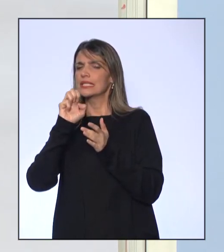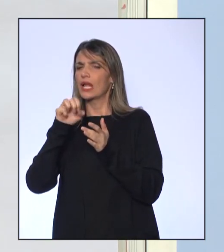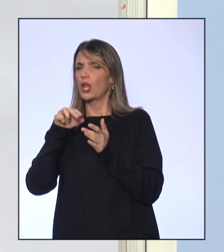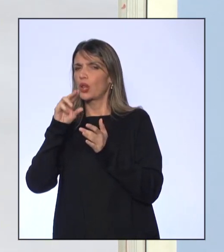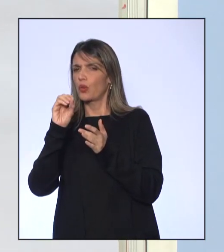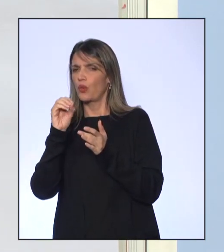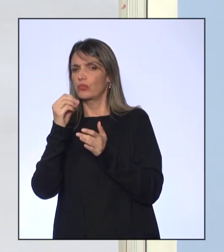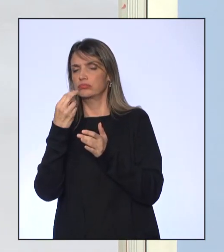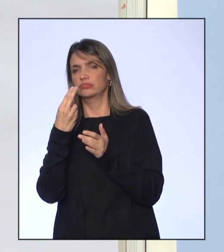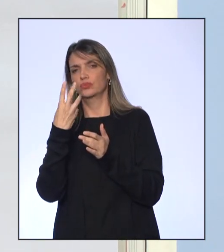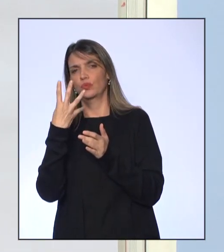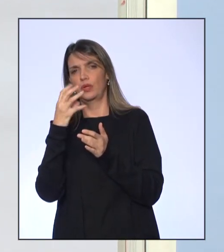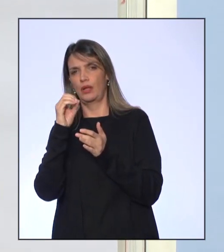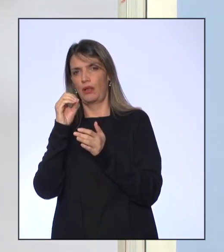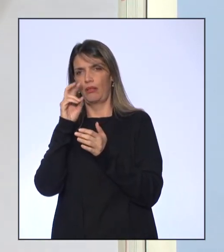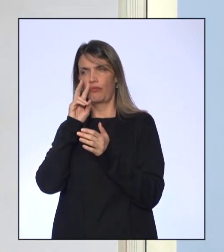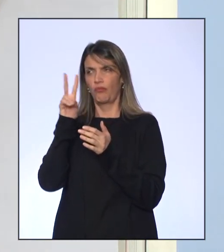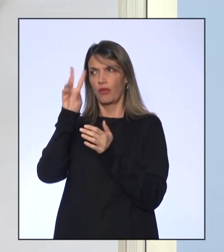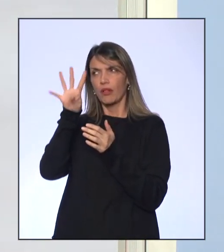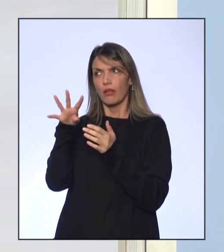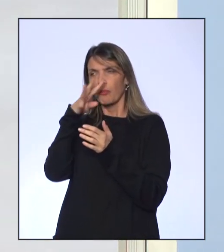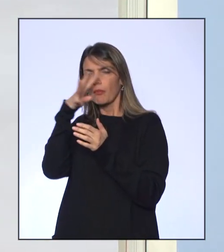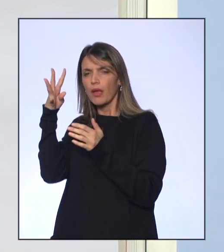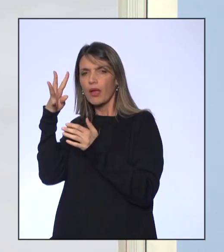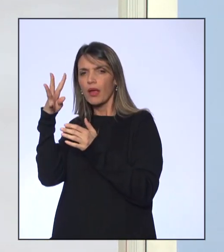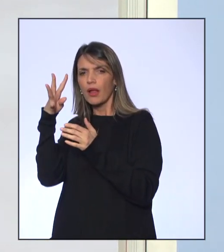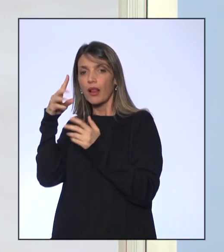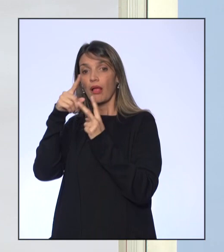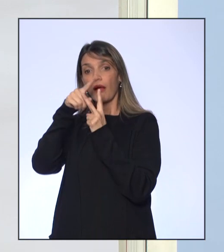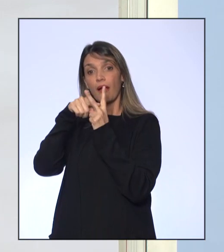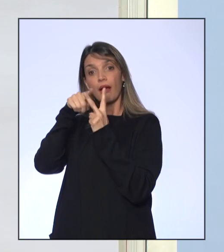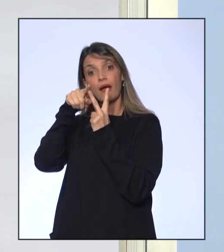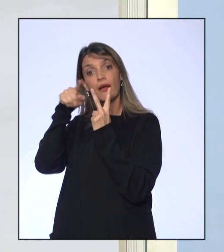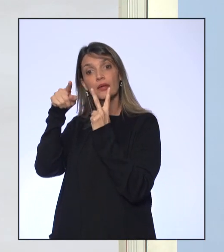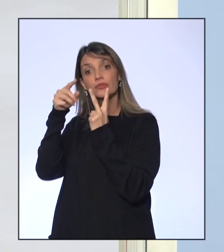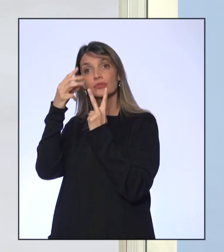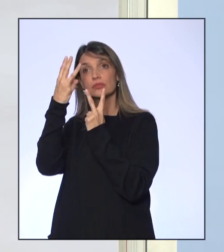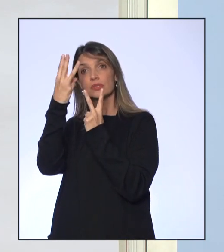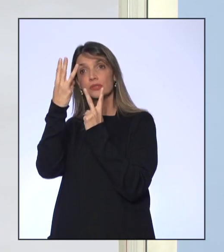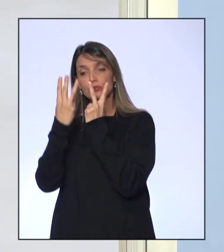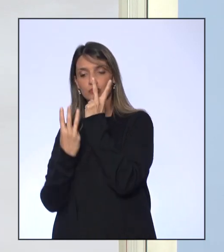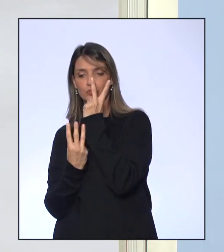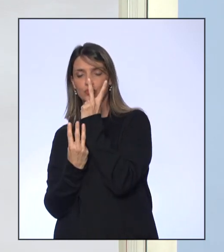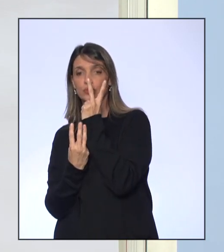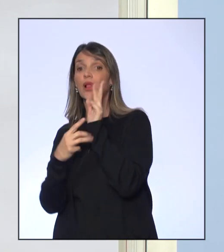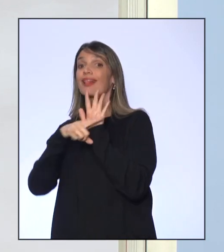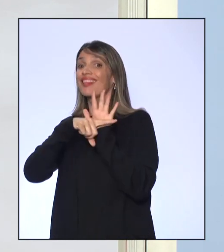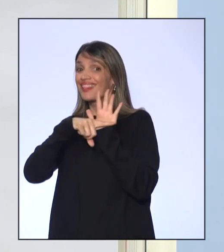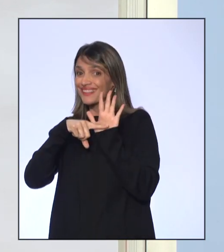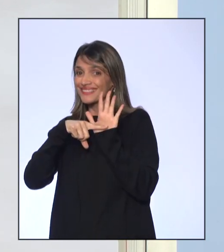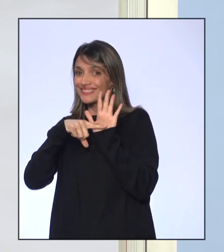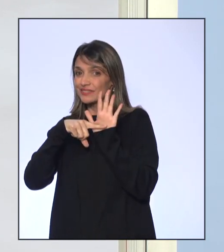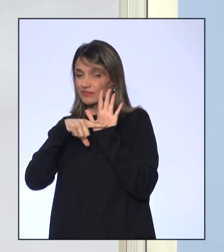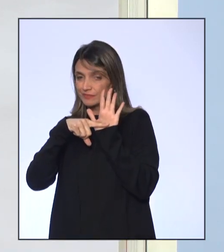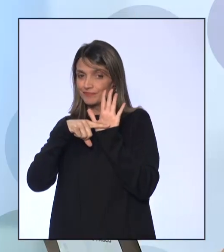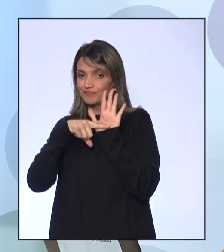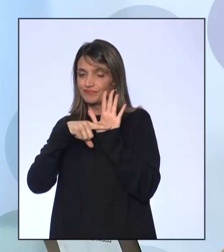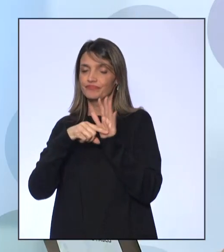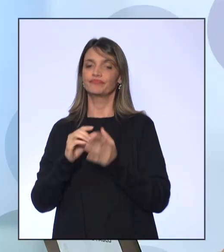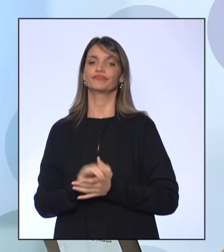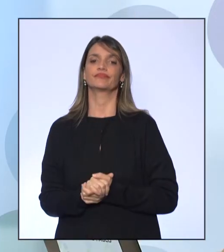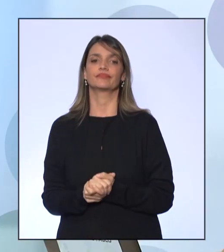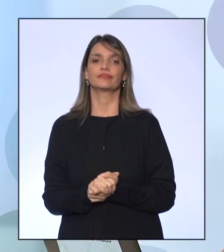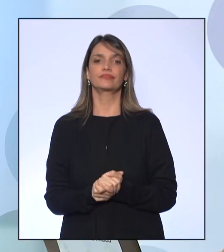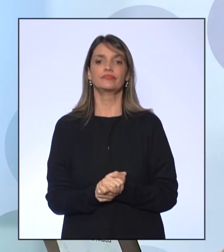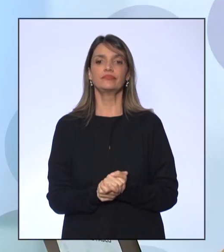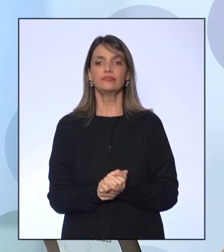lá na tabela ele é o correspondente dos 60 então raiz de 3 sobre 2 só que ele tá do lado negativo conseguir encontrar o